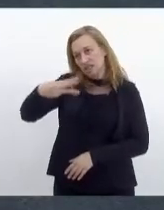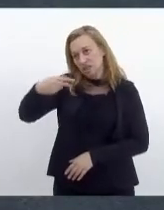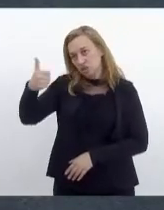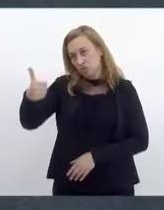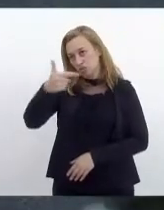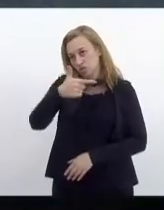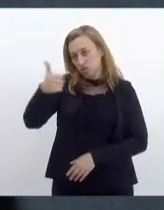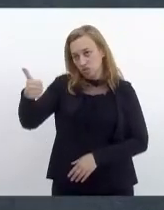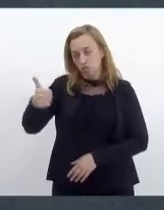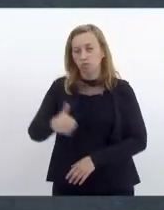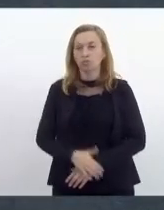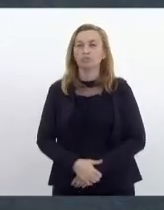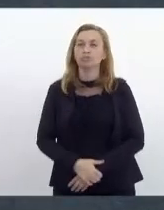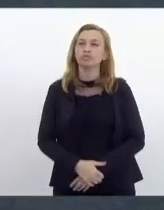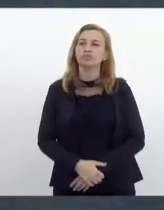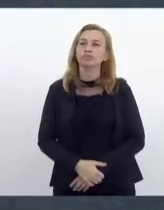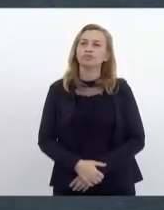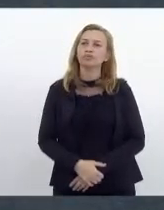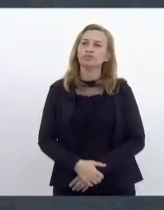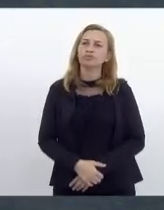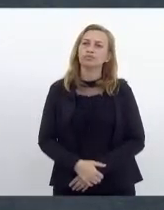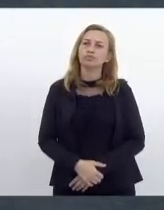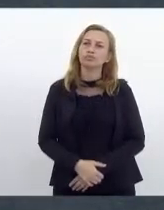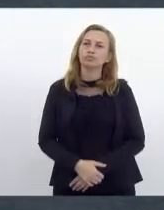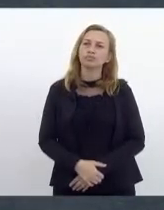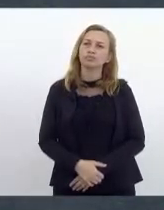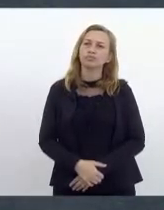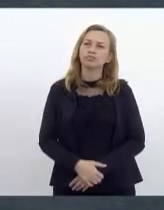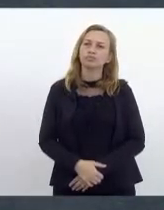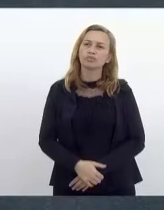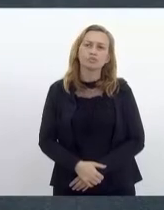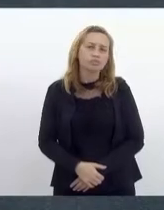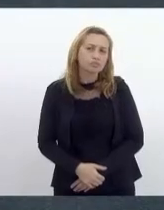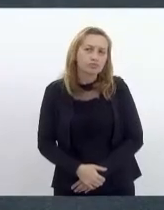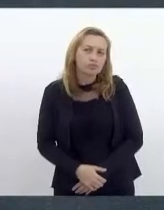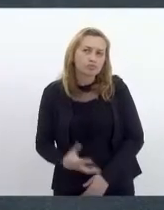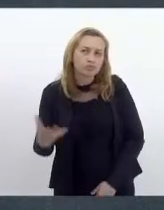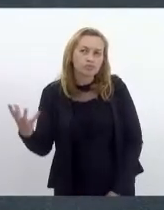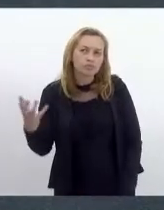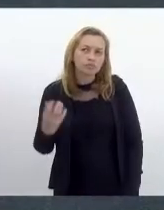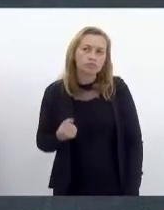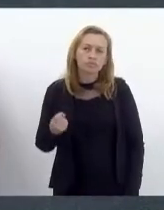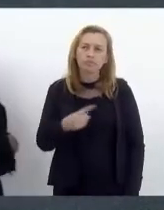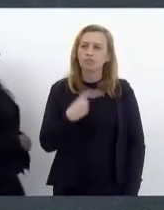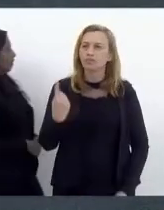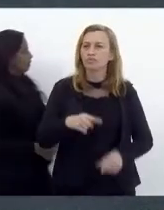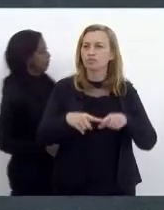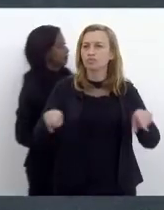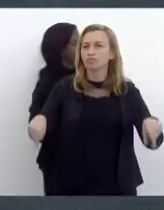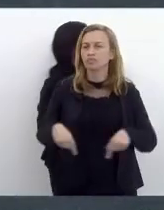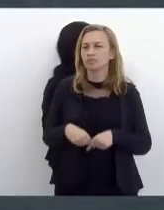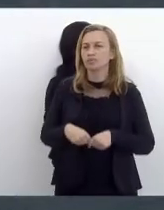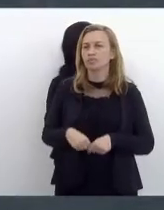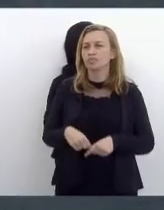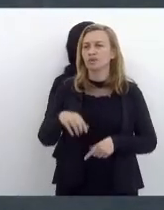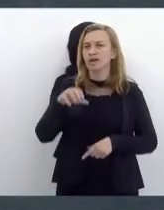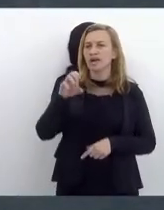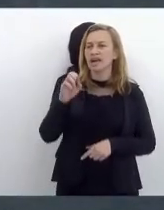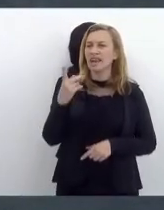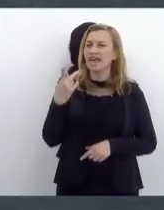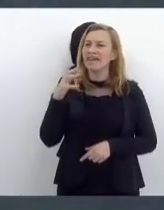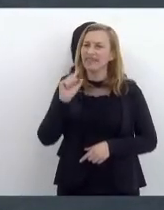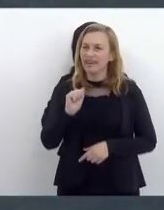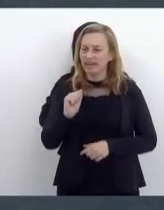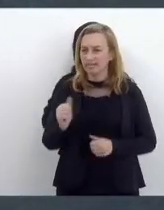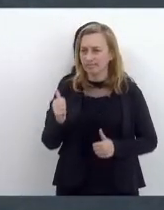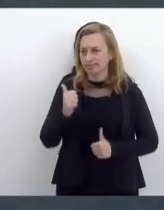4731/2021, que foi recebido no nosso gabinete pela senhora Lena, uma